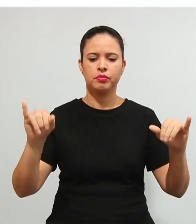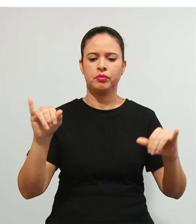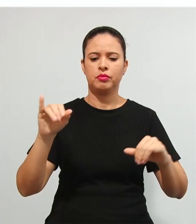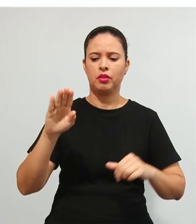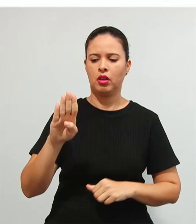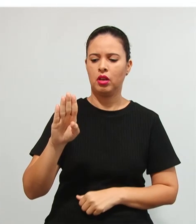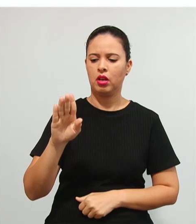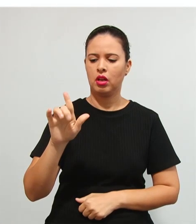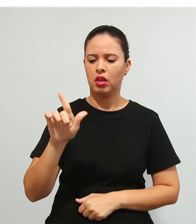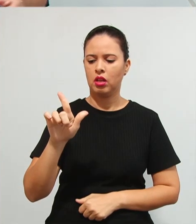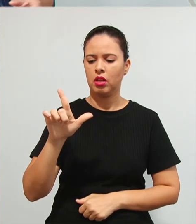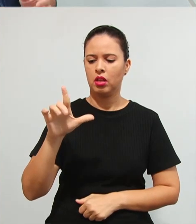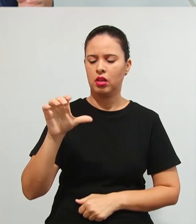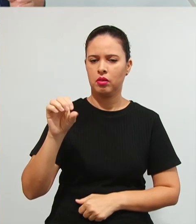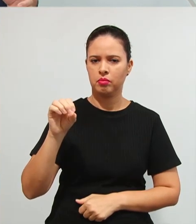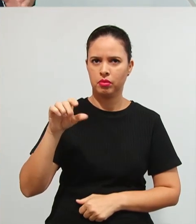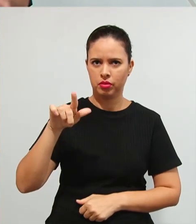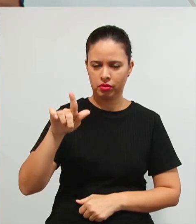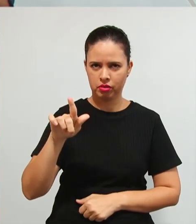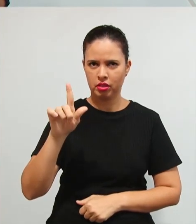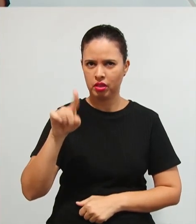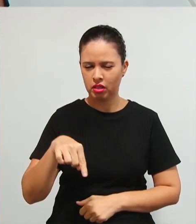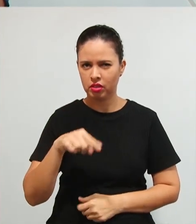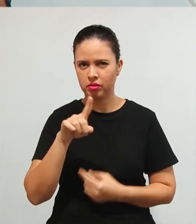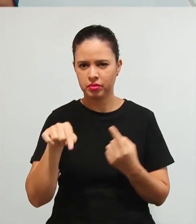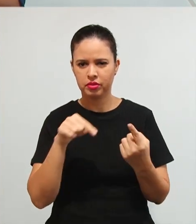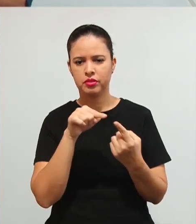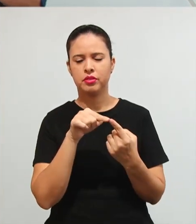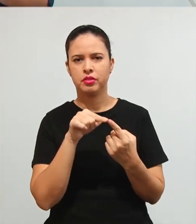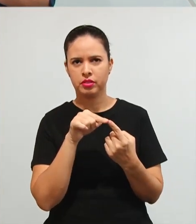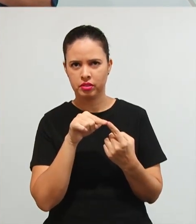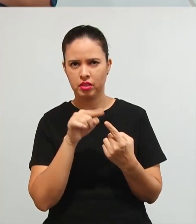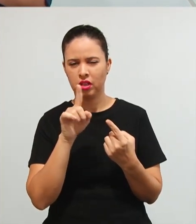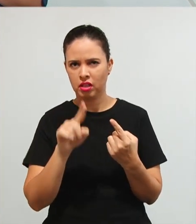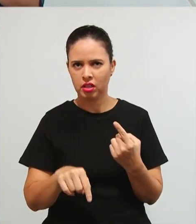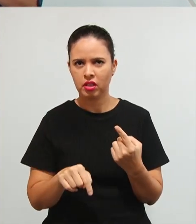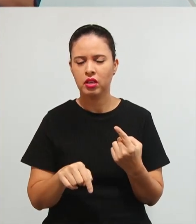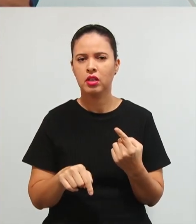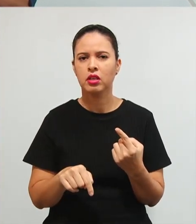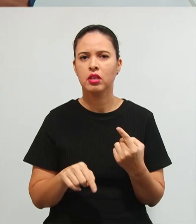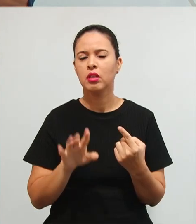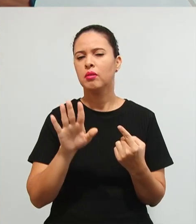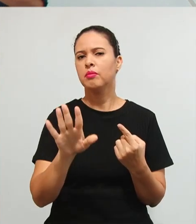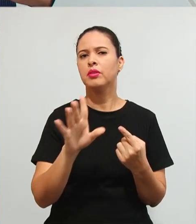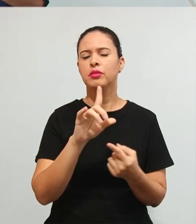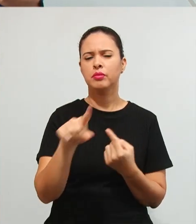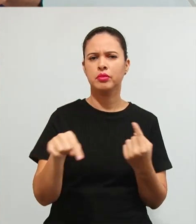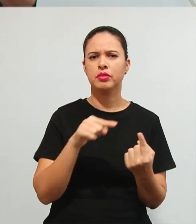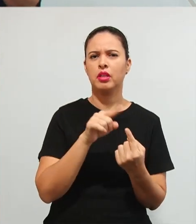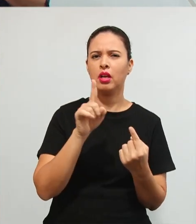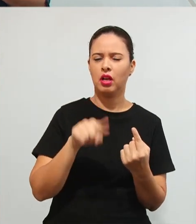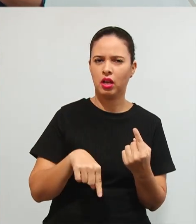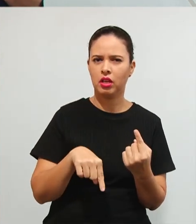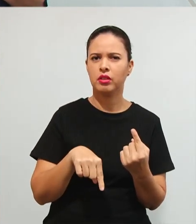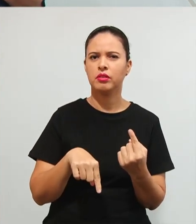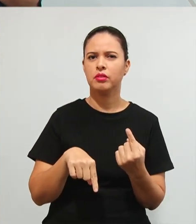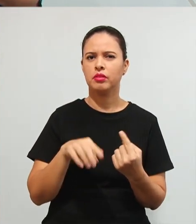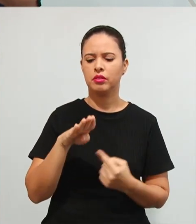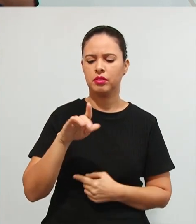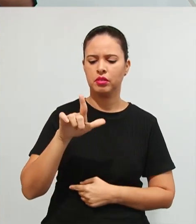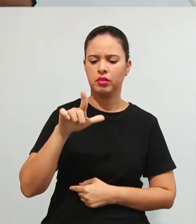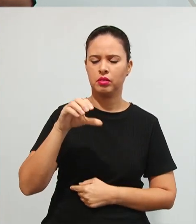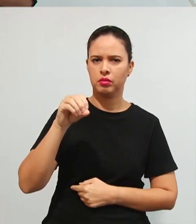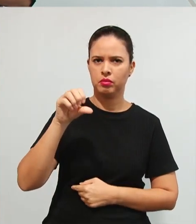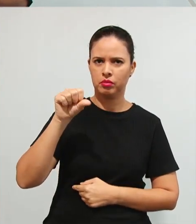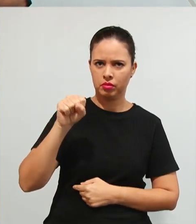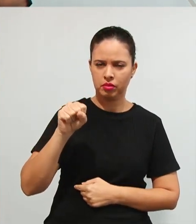o objetivo de fato para a minha aula? Ah, ele está usando a tecnologia em sala de aula. Mas será que o objetivo é publicar o blog? Ou